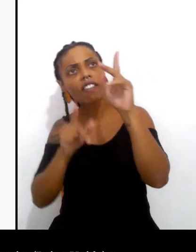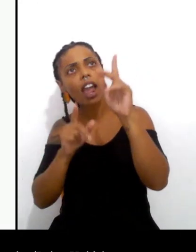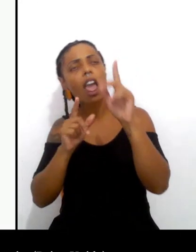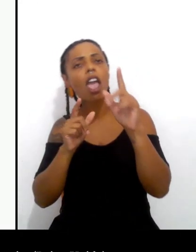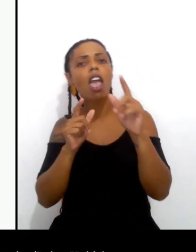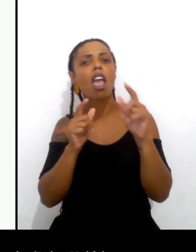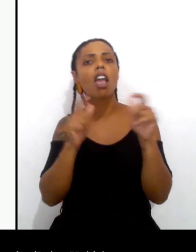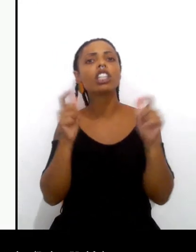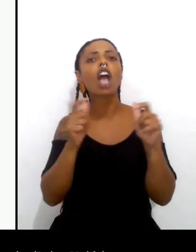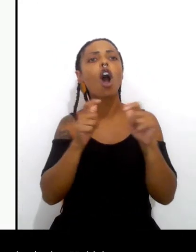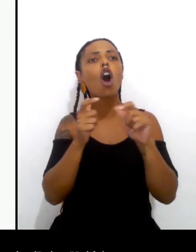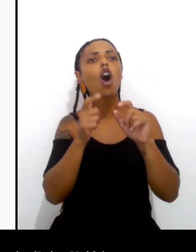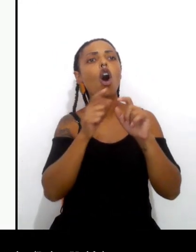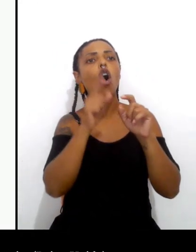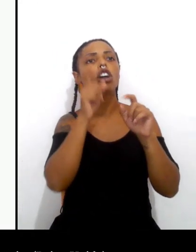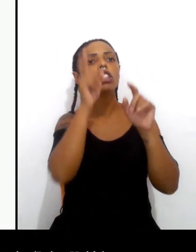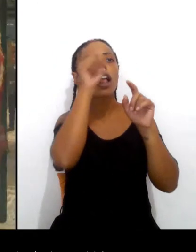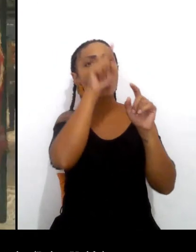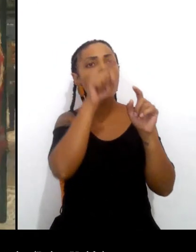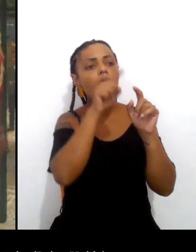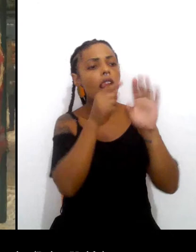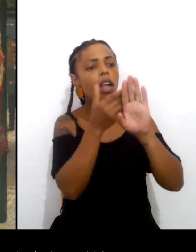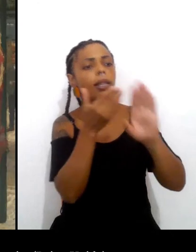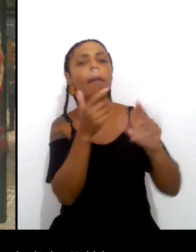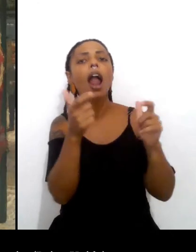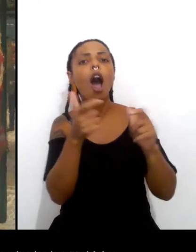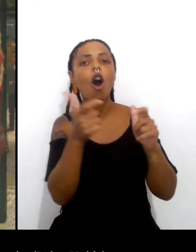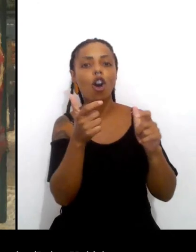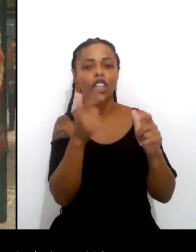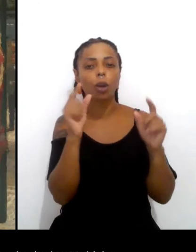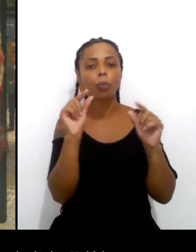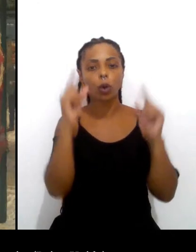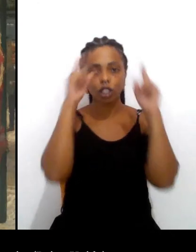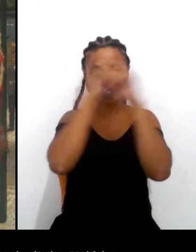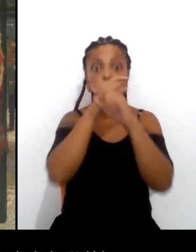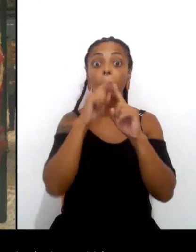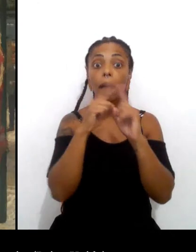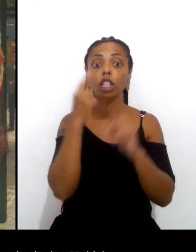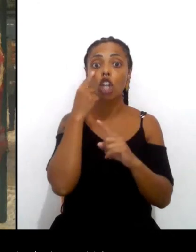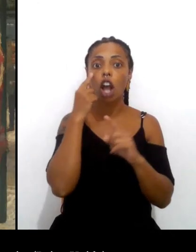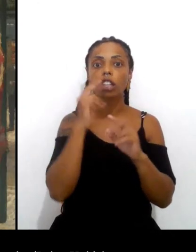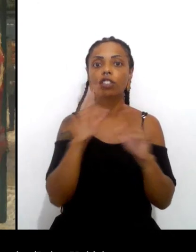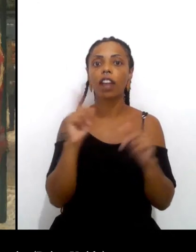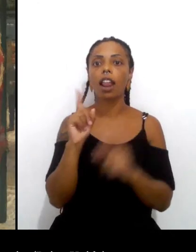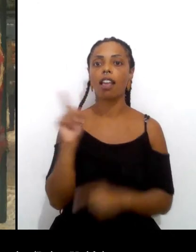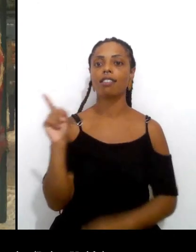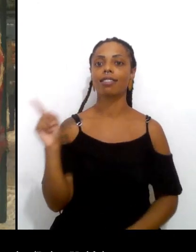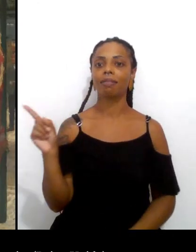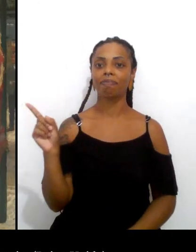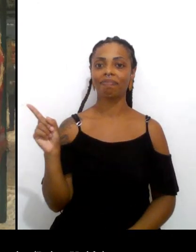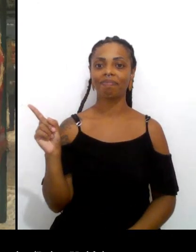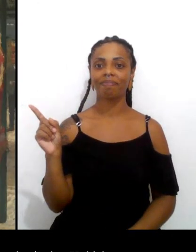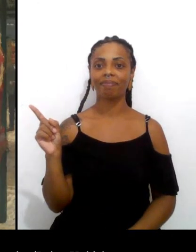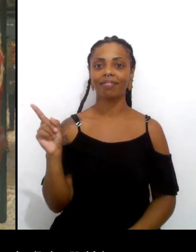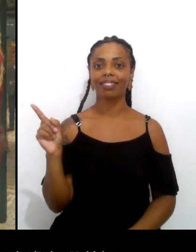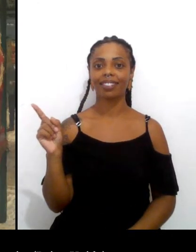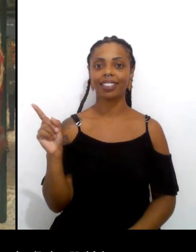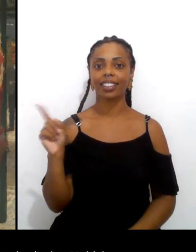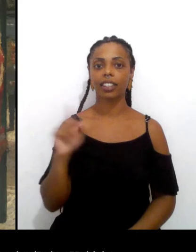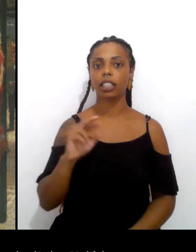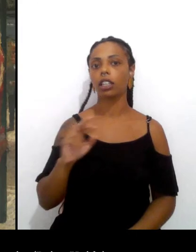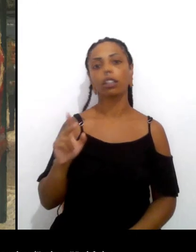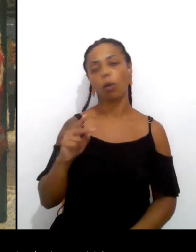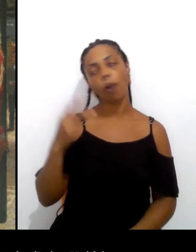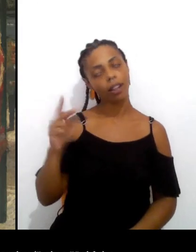a fronteira entre eles eu queria fazer um contraste com esse outro aqui que obviamente não é uma pintura